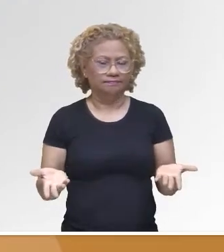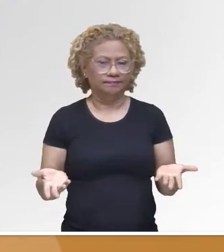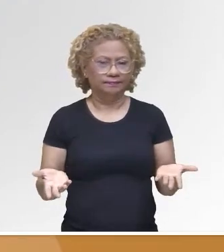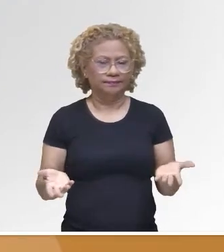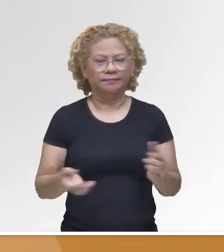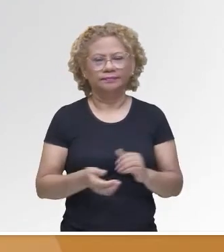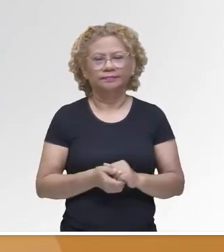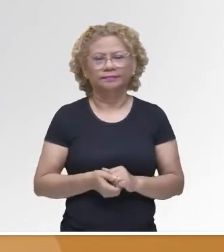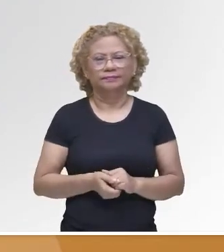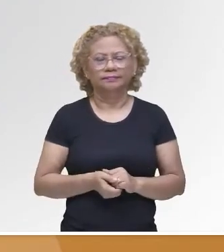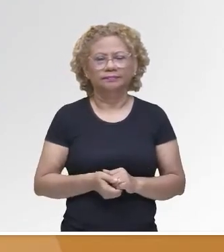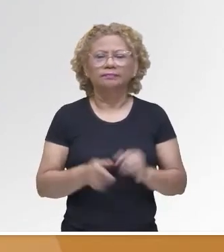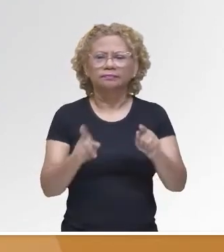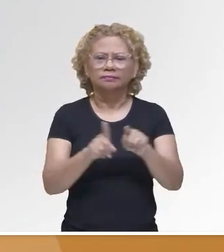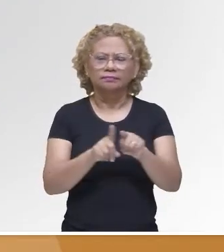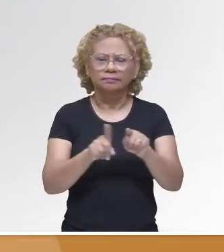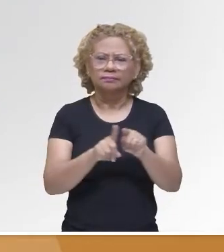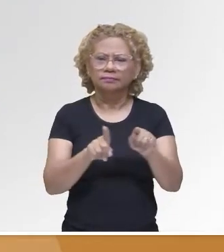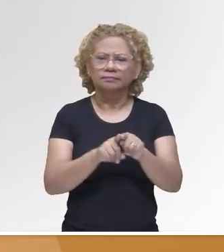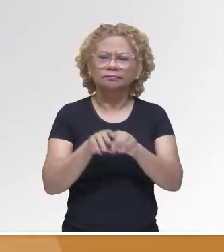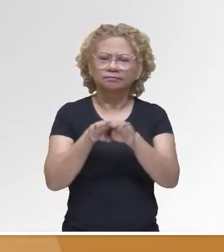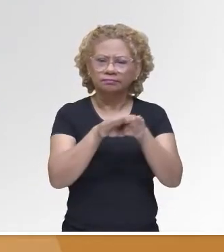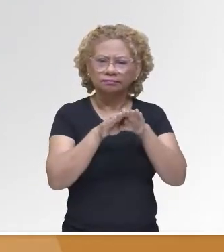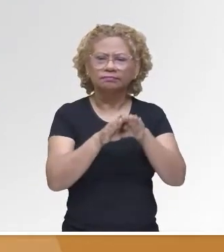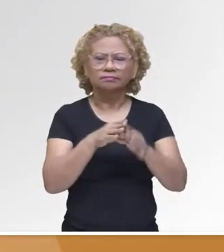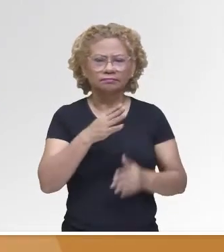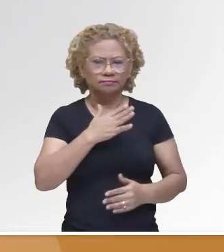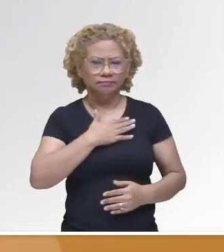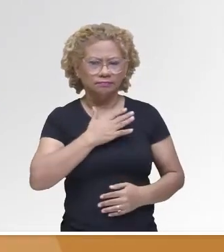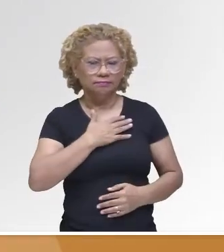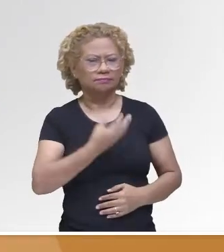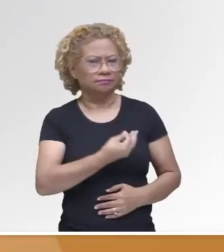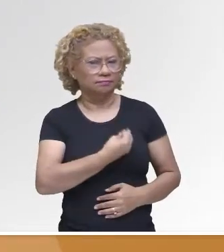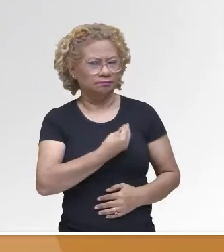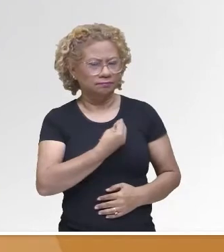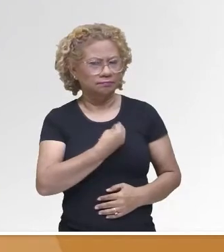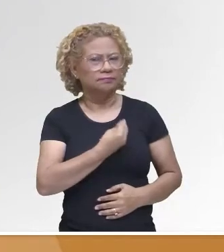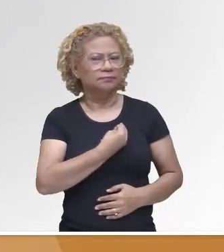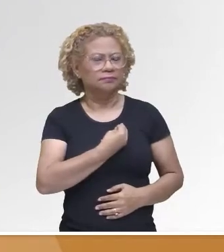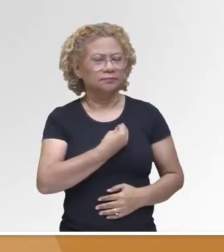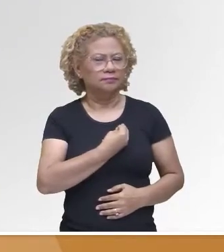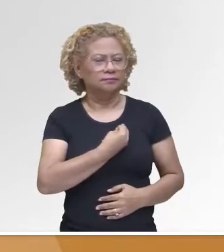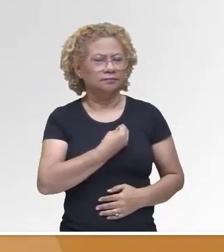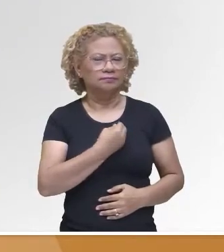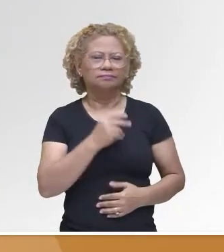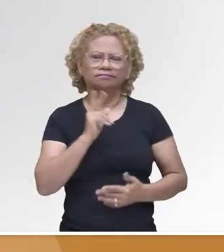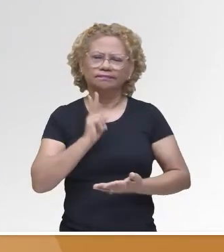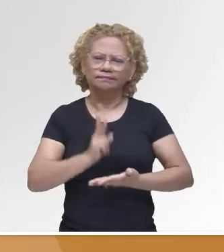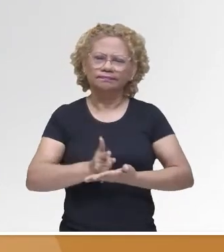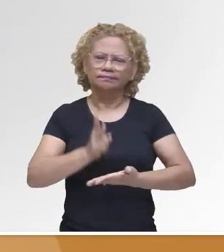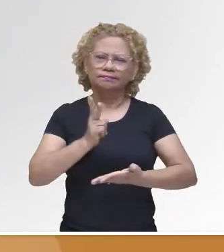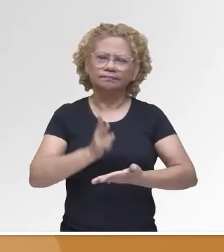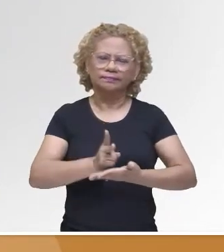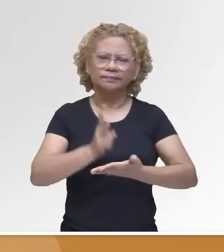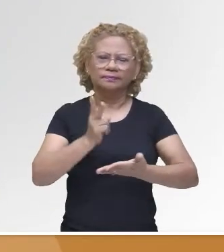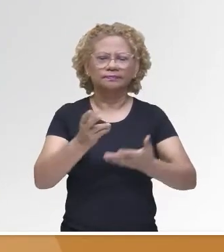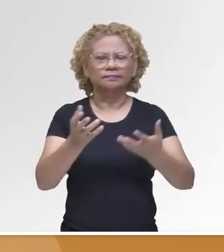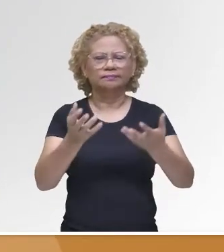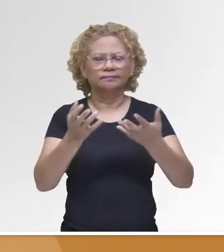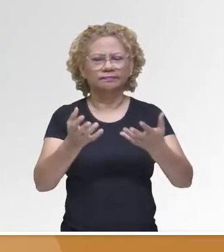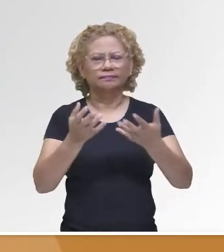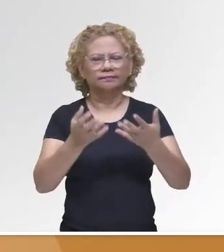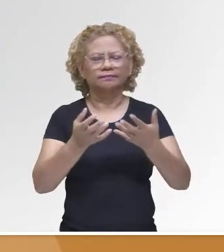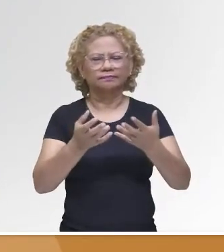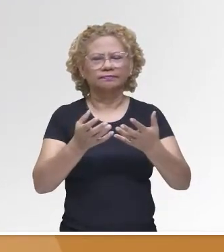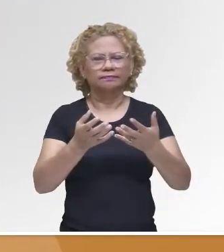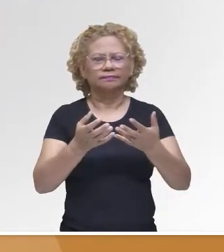nossa vida é a mesma coisa. A mesma coisa na nossa vida. Nós buscamos sempre solucionar um problema, os problemas da